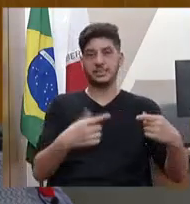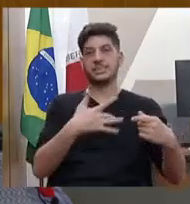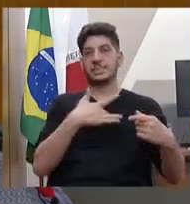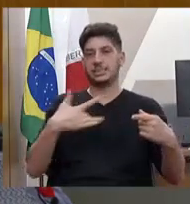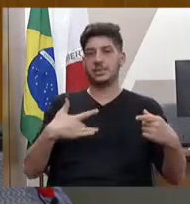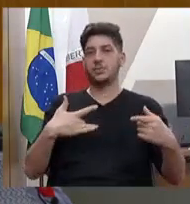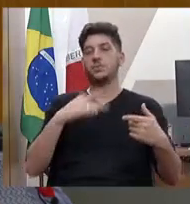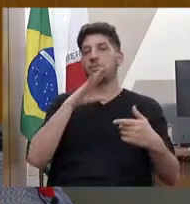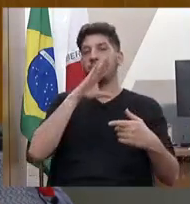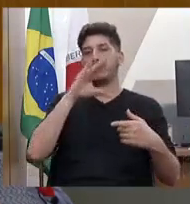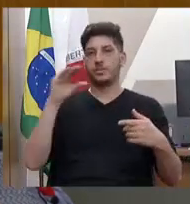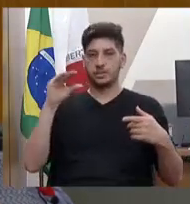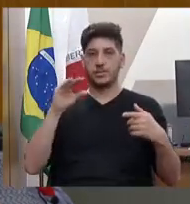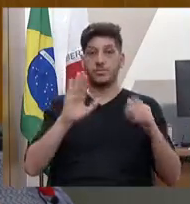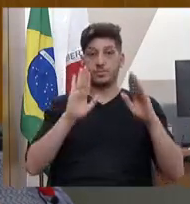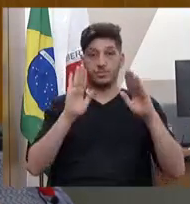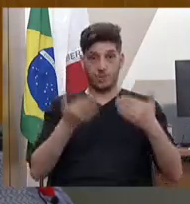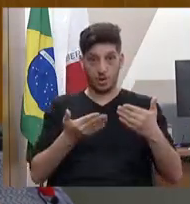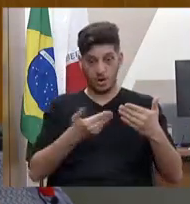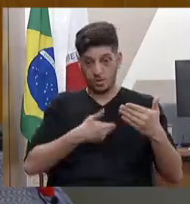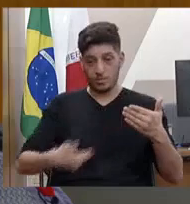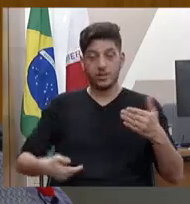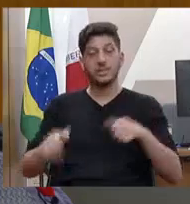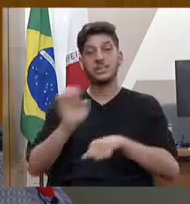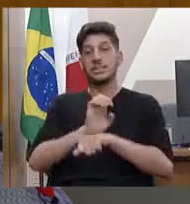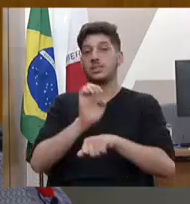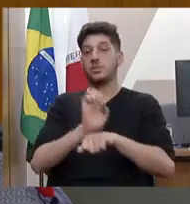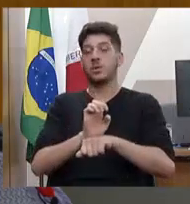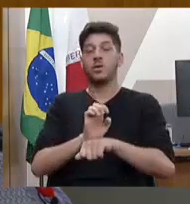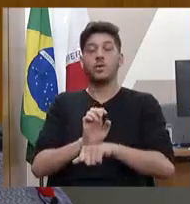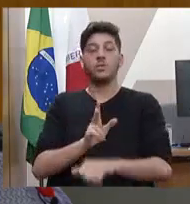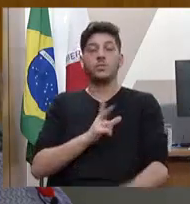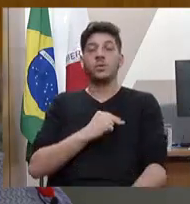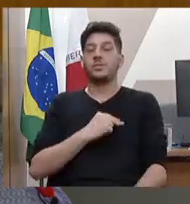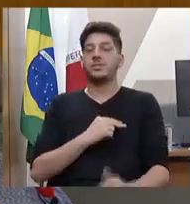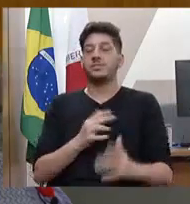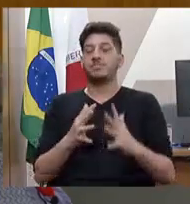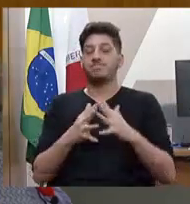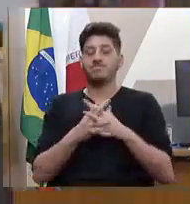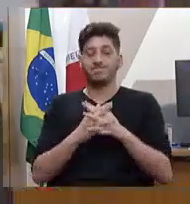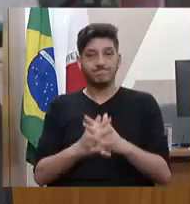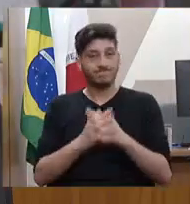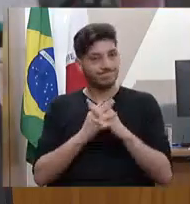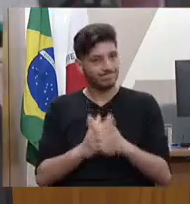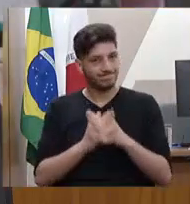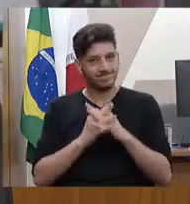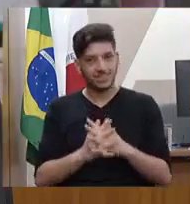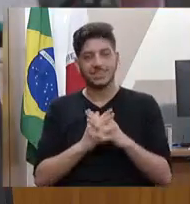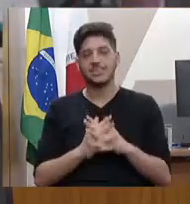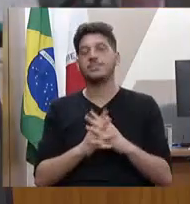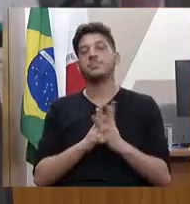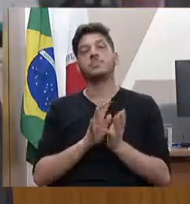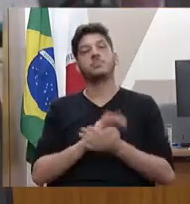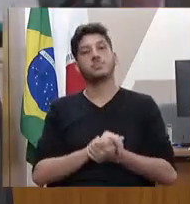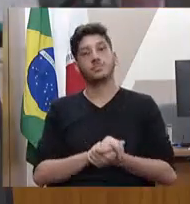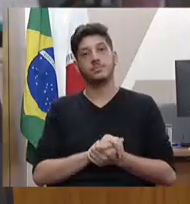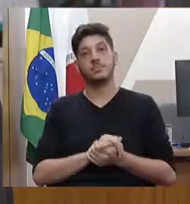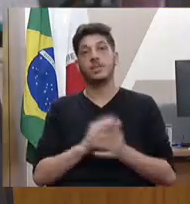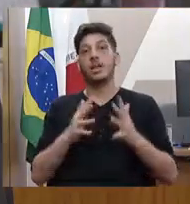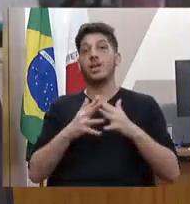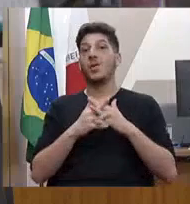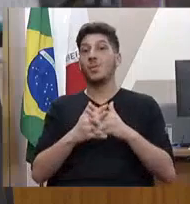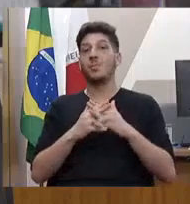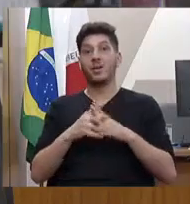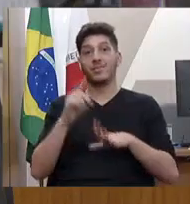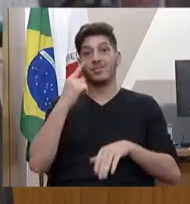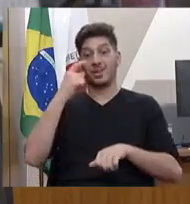a nível do governo estadual tá uma coisa muito complicada ela tá tão complicada que o nosso tempo para discutir